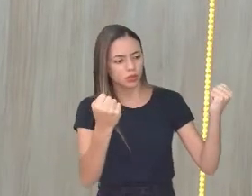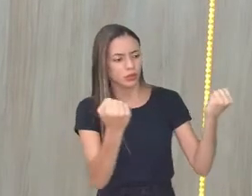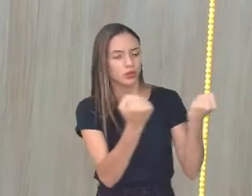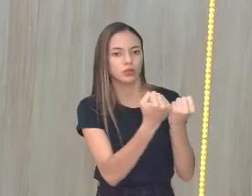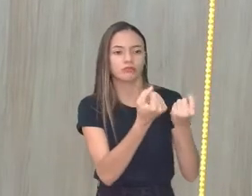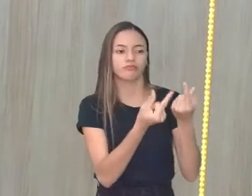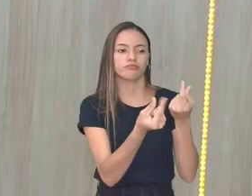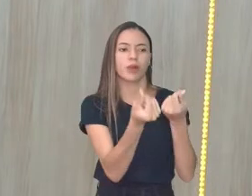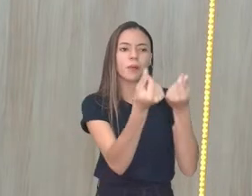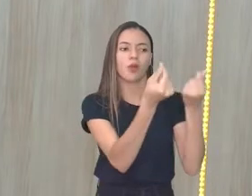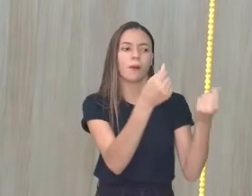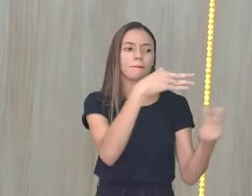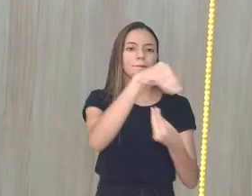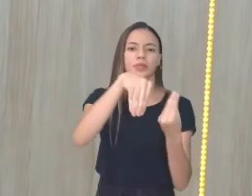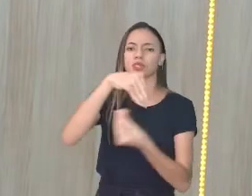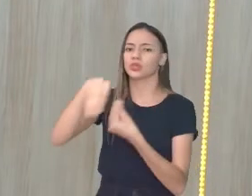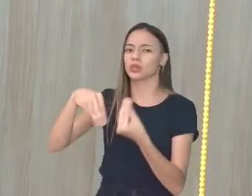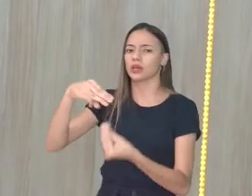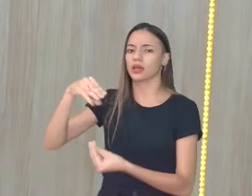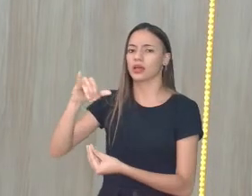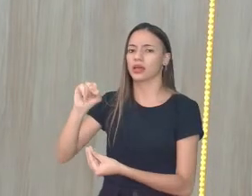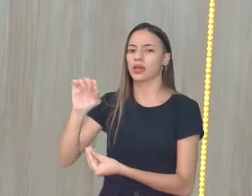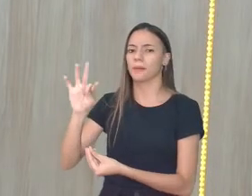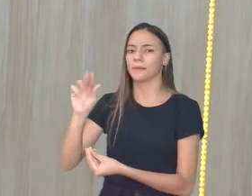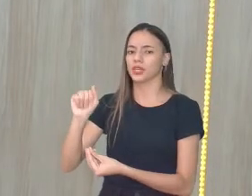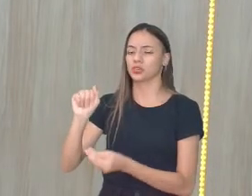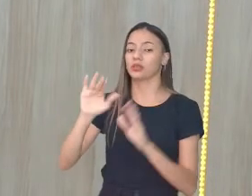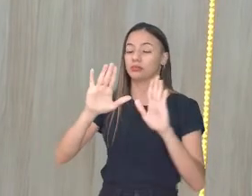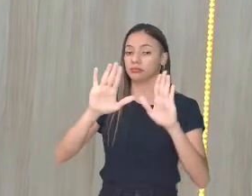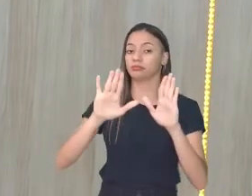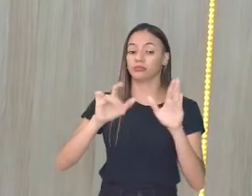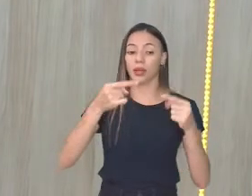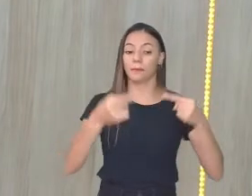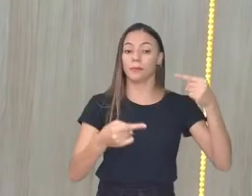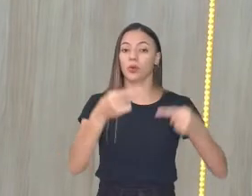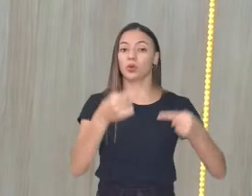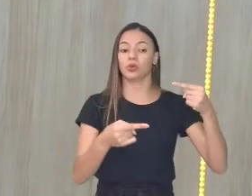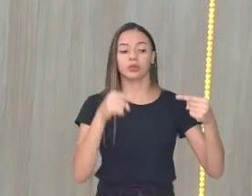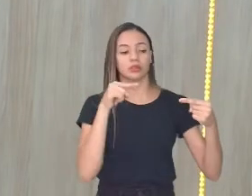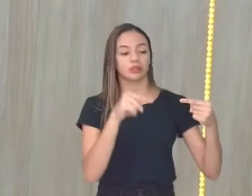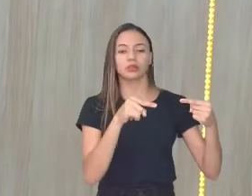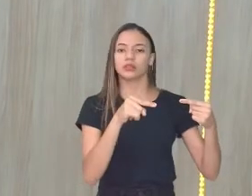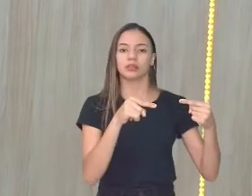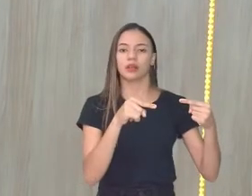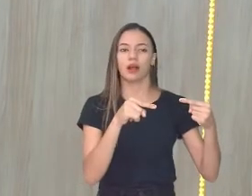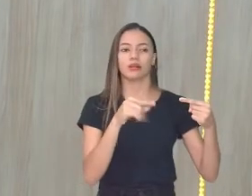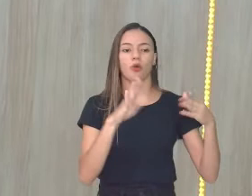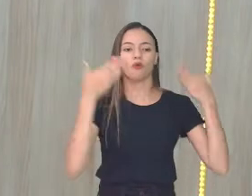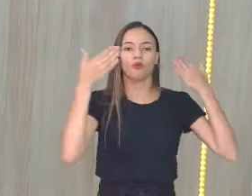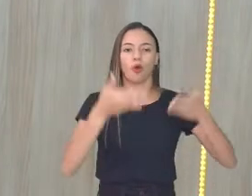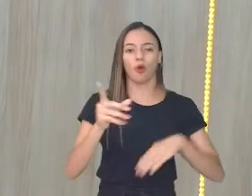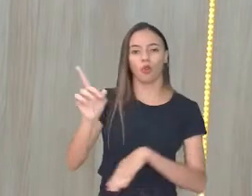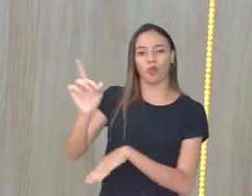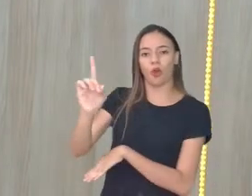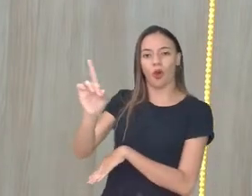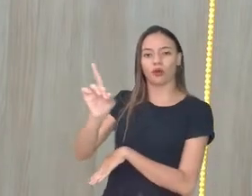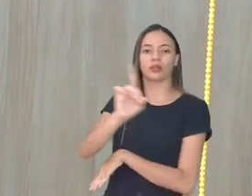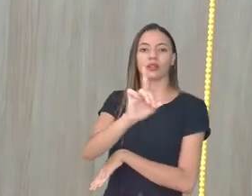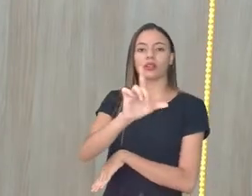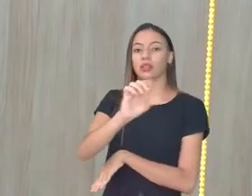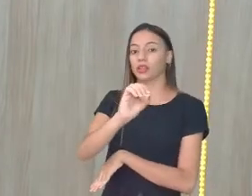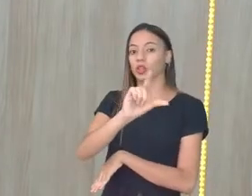de economia mista, ele transfere essa política, né, para a questão da dolarização, ou seja,